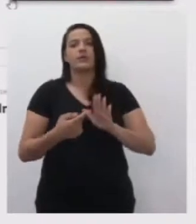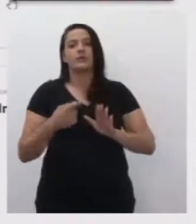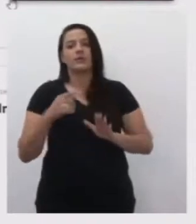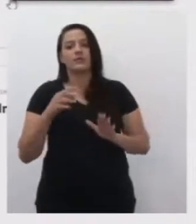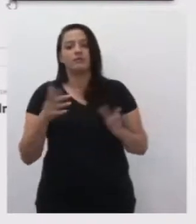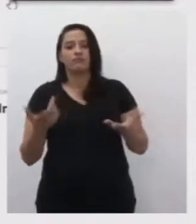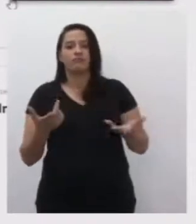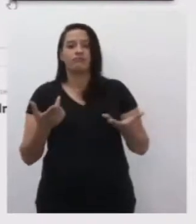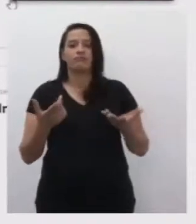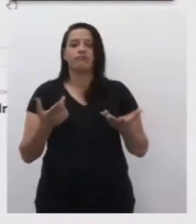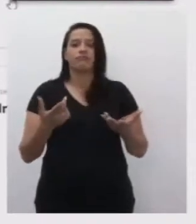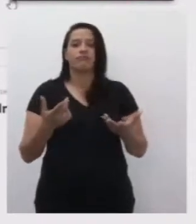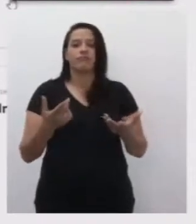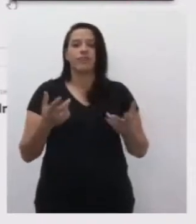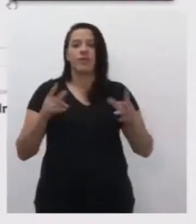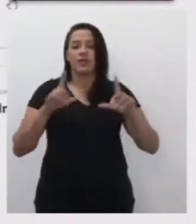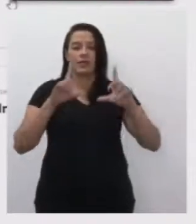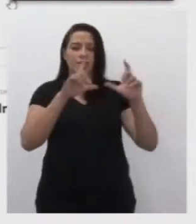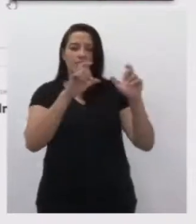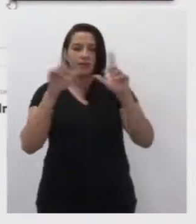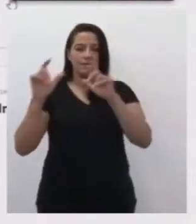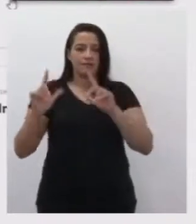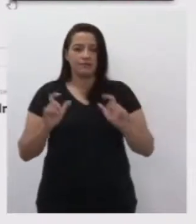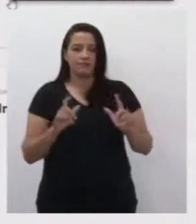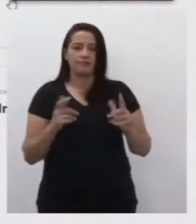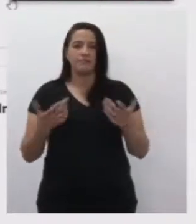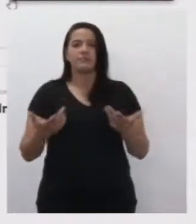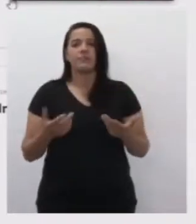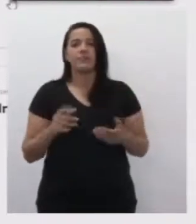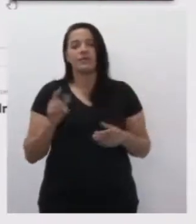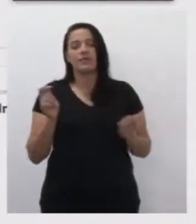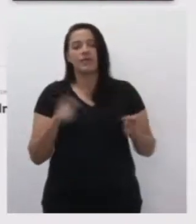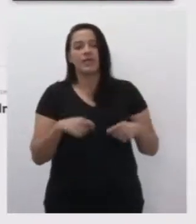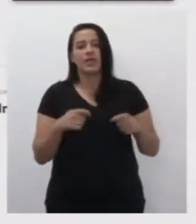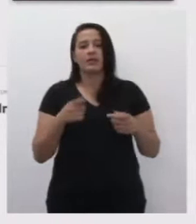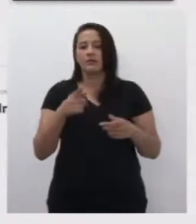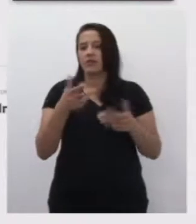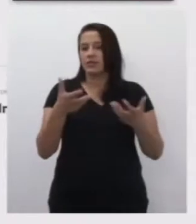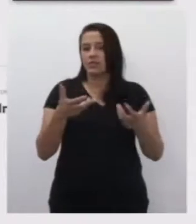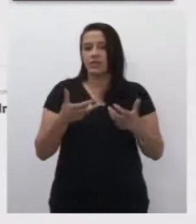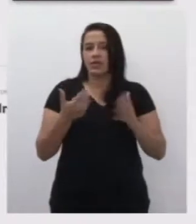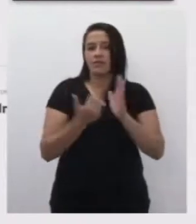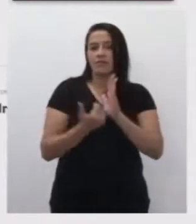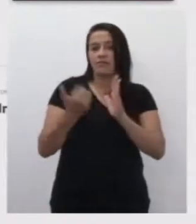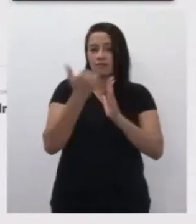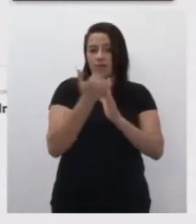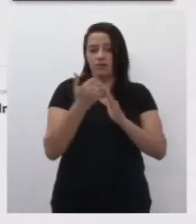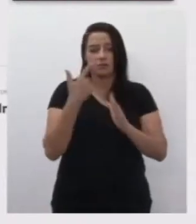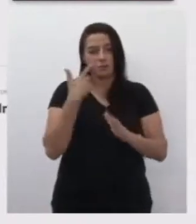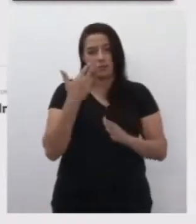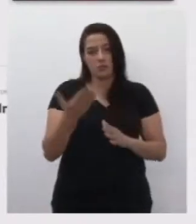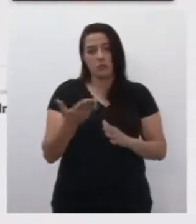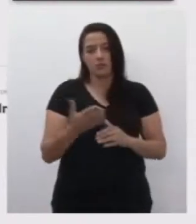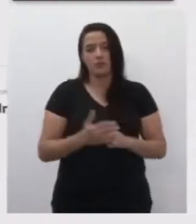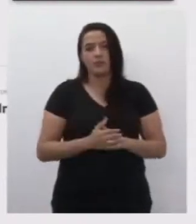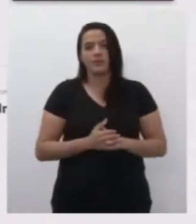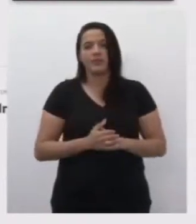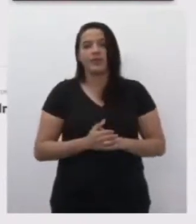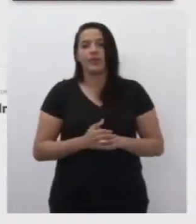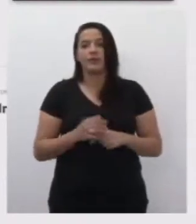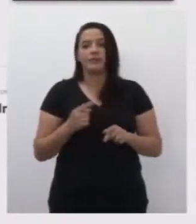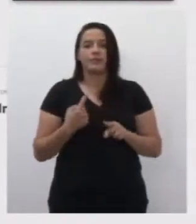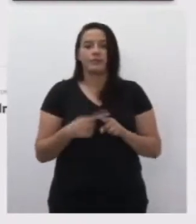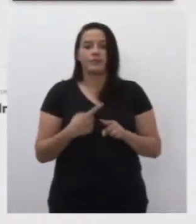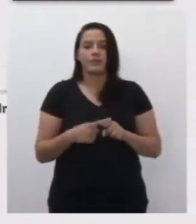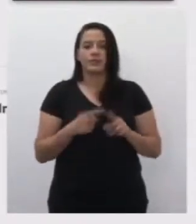carinha da plataforma que você gostaria de mostrar para a gente? Eu acho assim que no